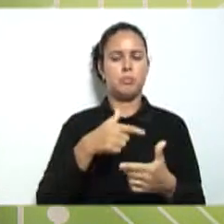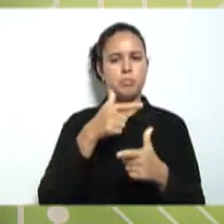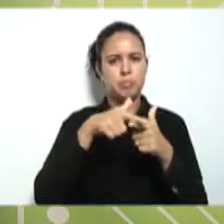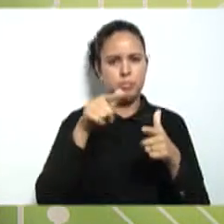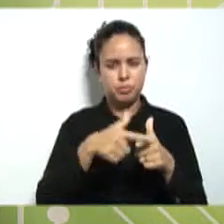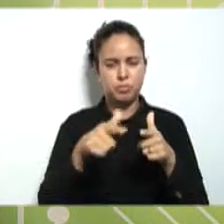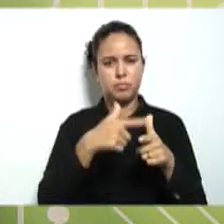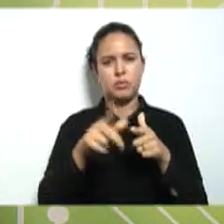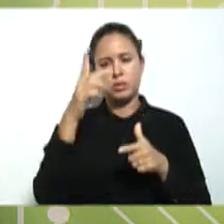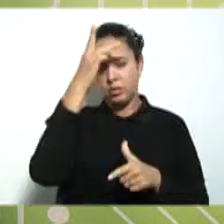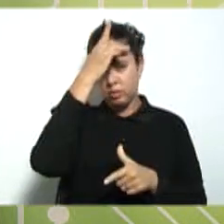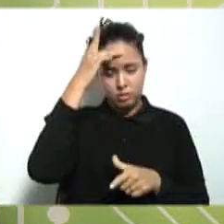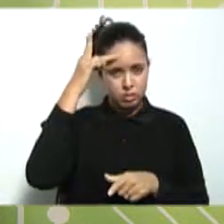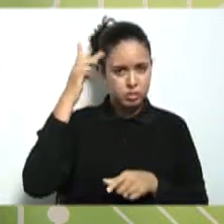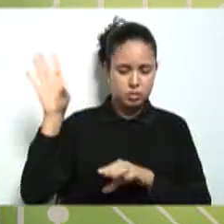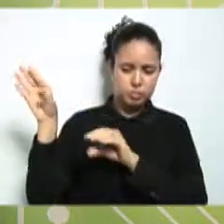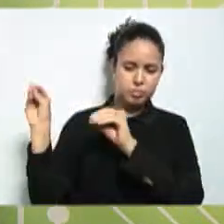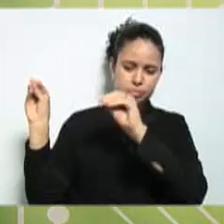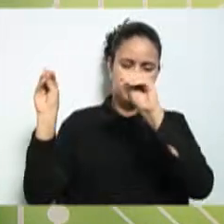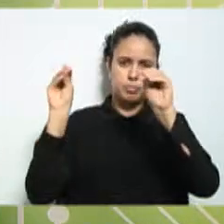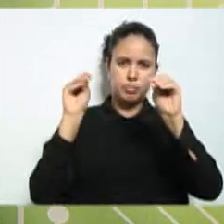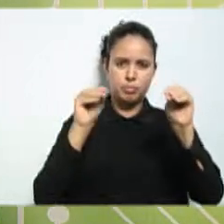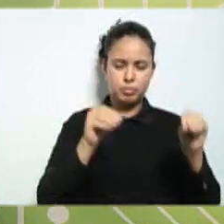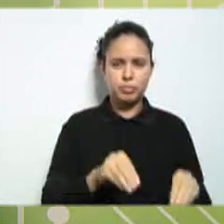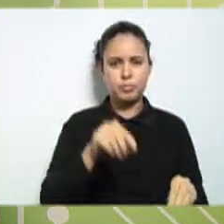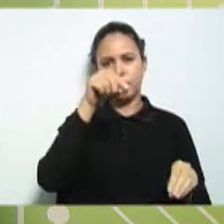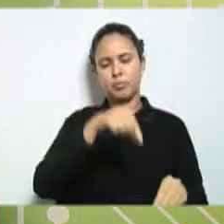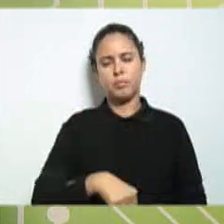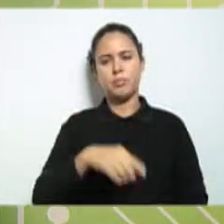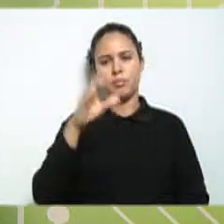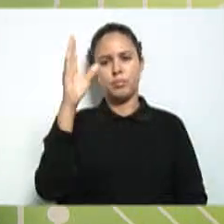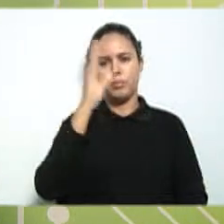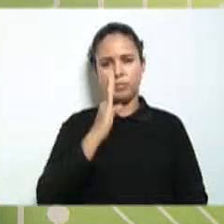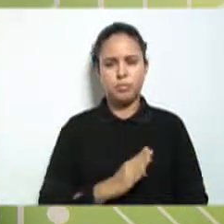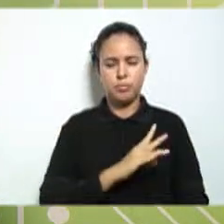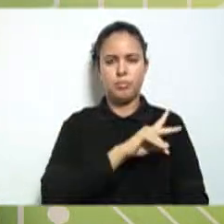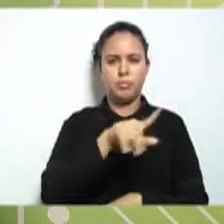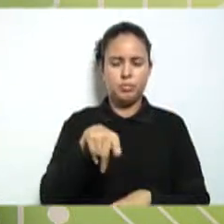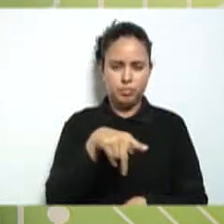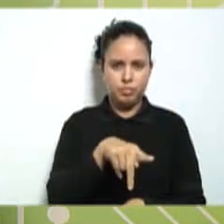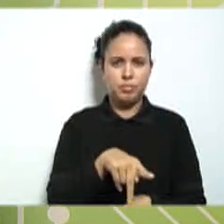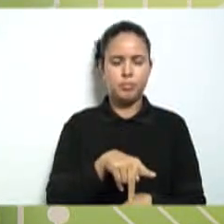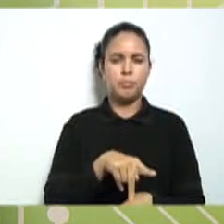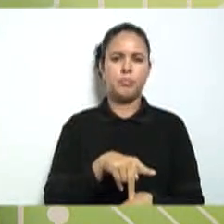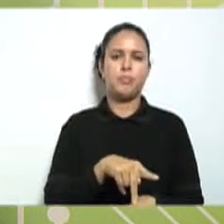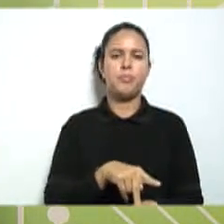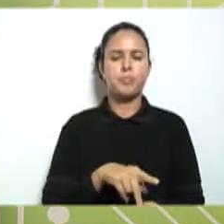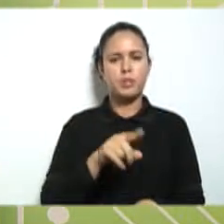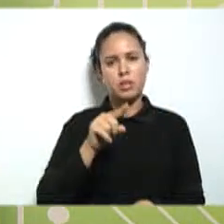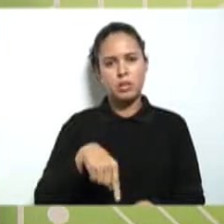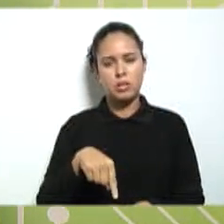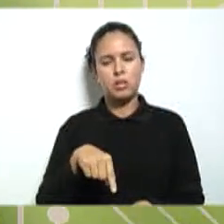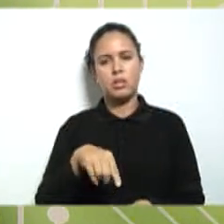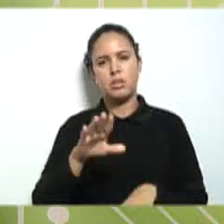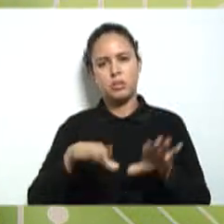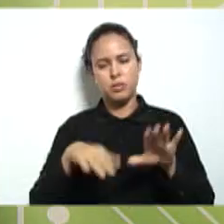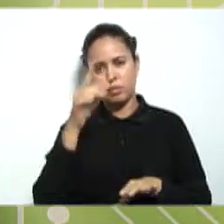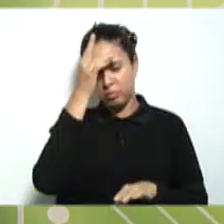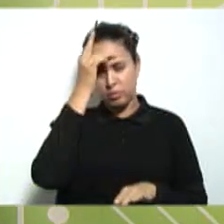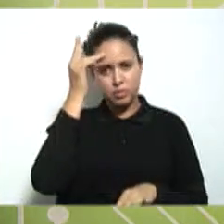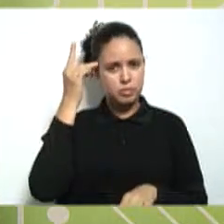Então esse trabalhador, ele vem da Europa, ele vem da Ásia, com situações de imigrantes que é quase uma situação de